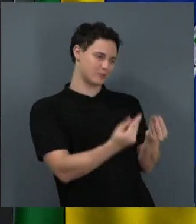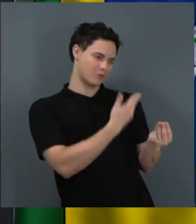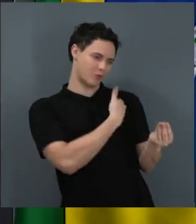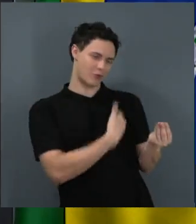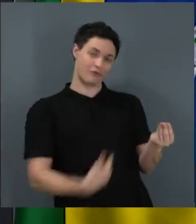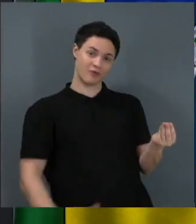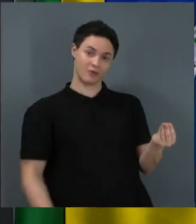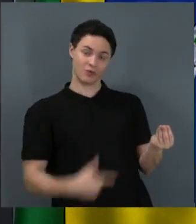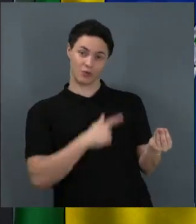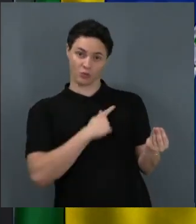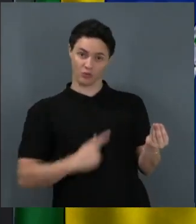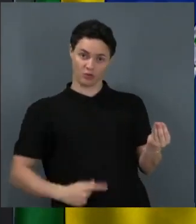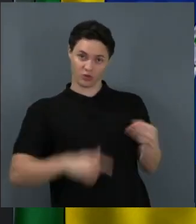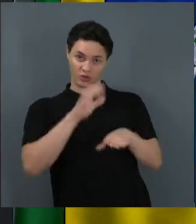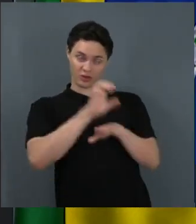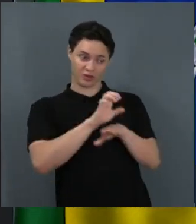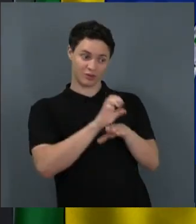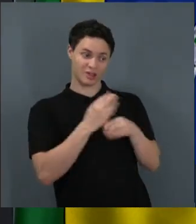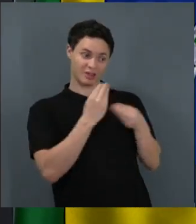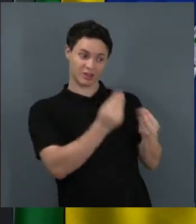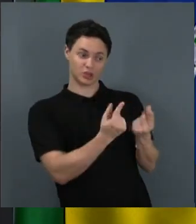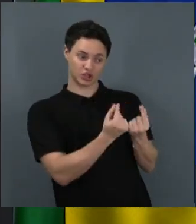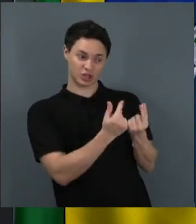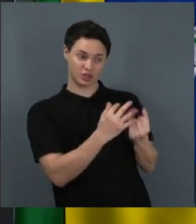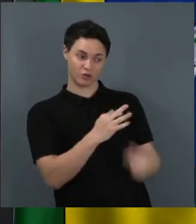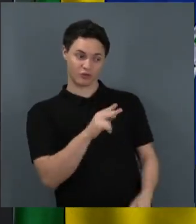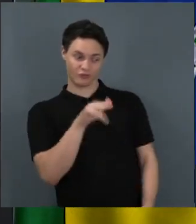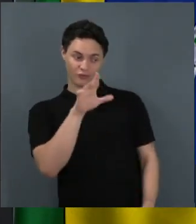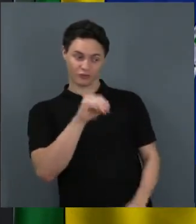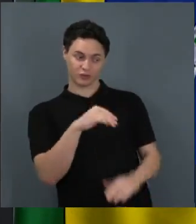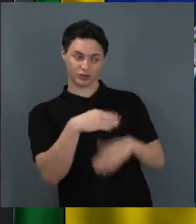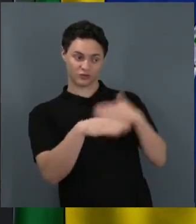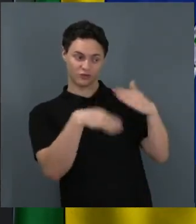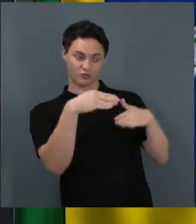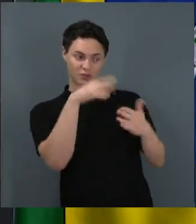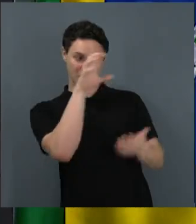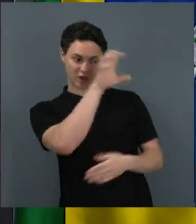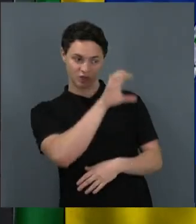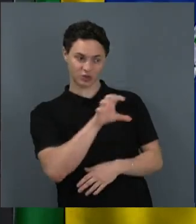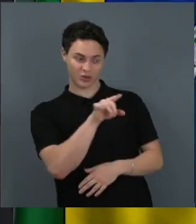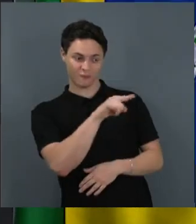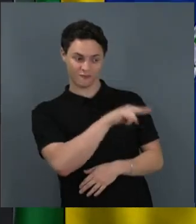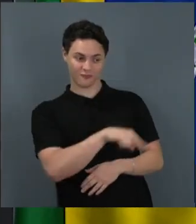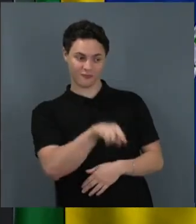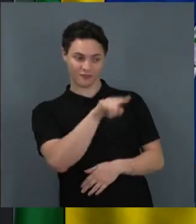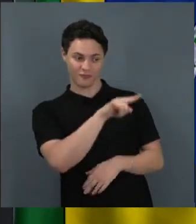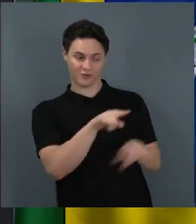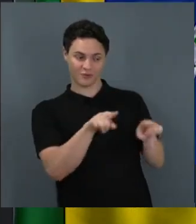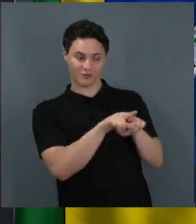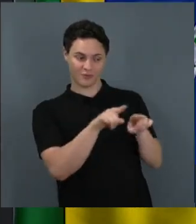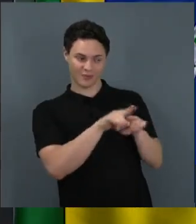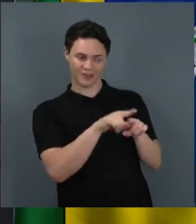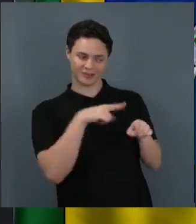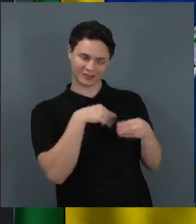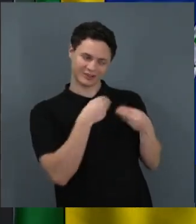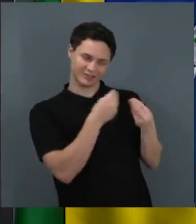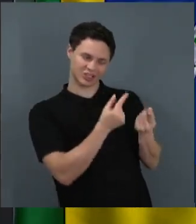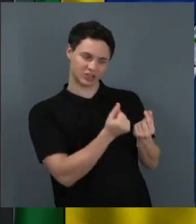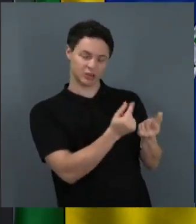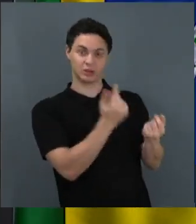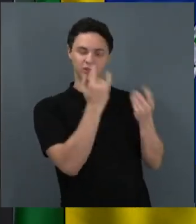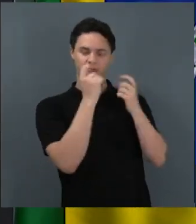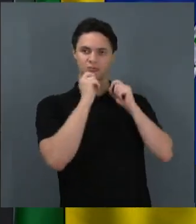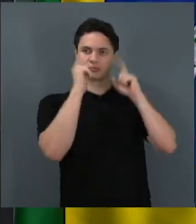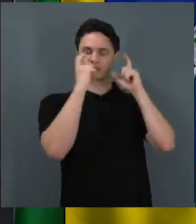os fundos de desenvolvimento regional e os fundos que tratam do fim da guerra fiscal. Nós estamos falando